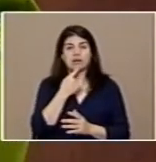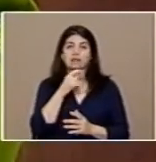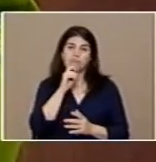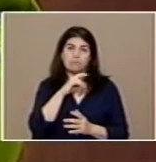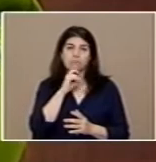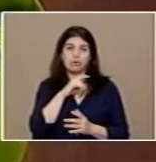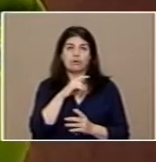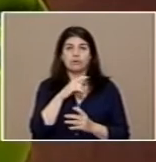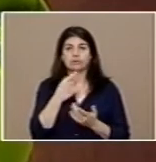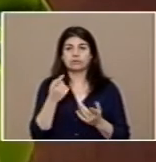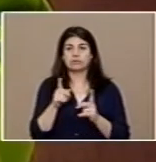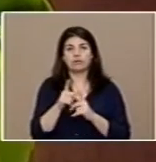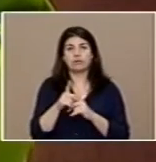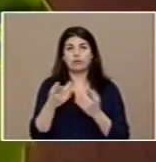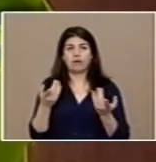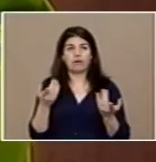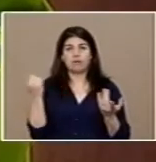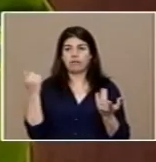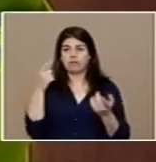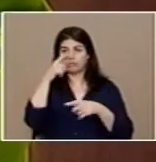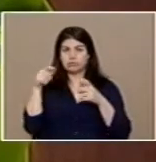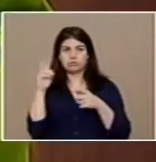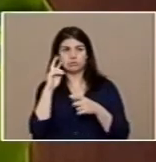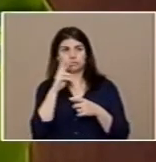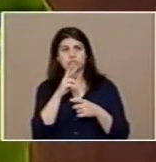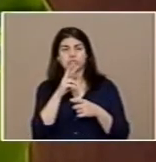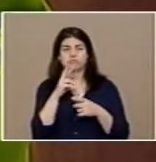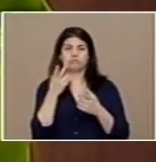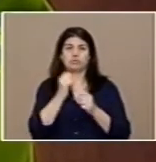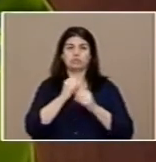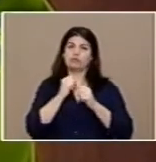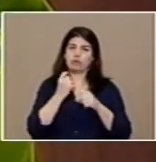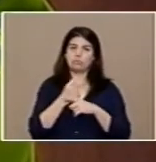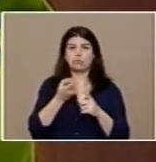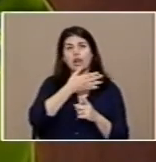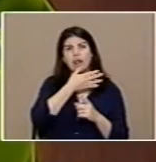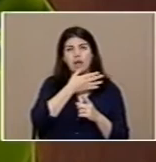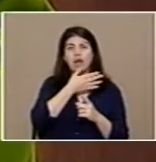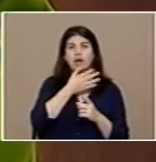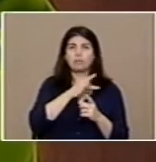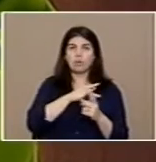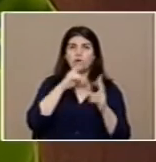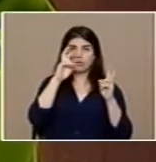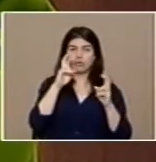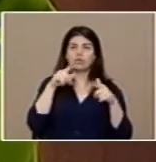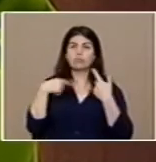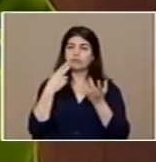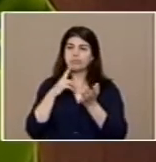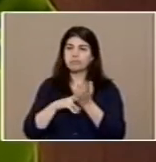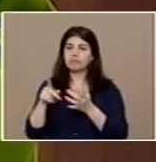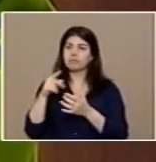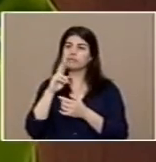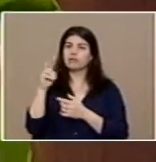podiam cair por terra e neste caso as mulheres que então grande quantidade o